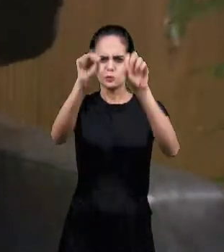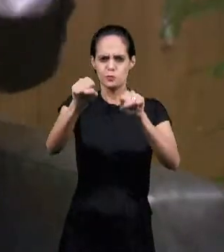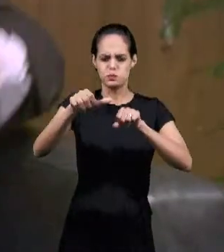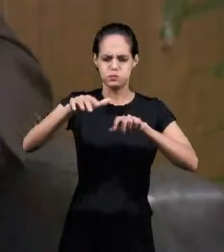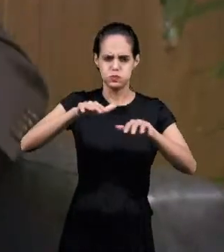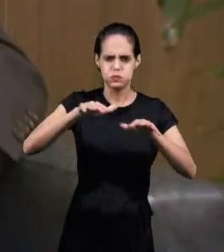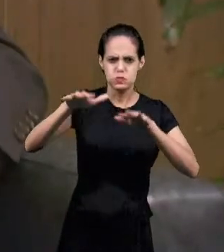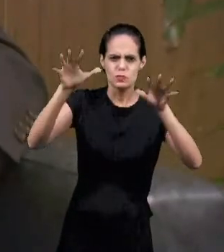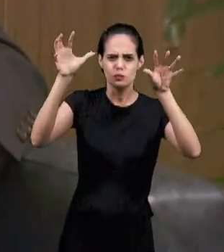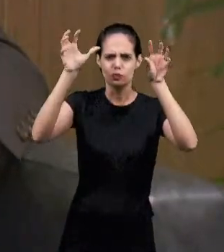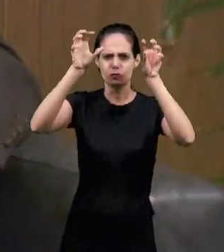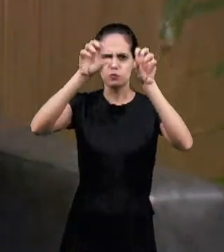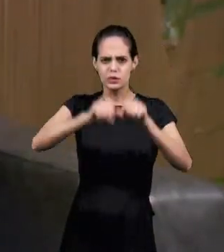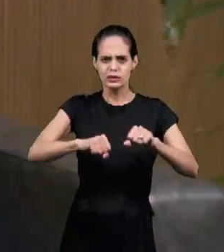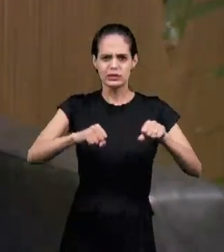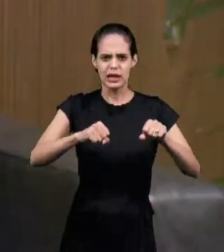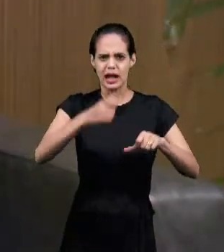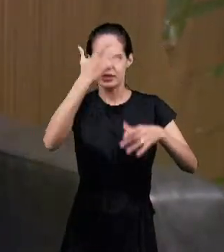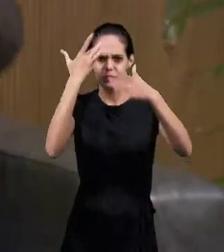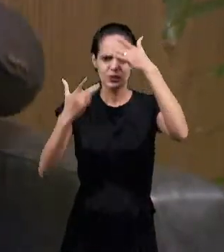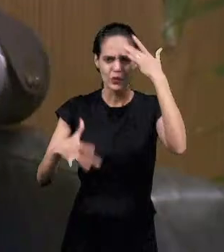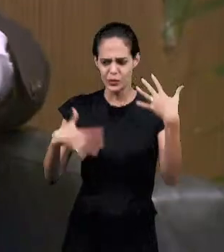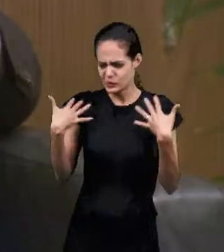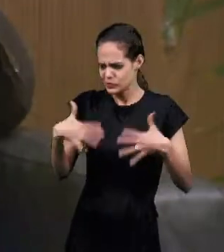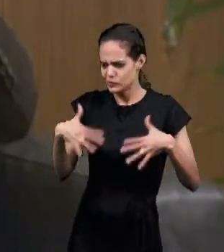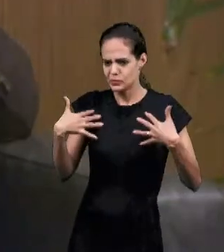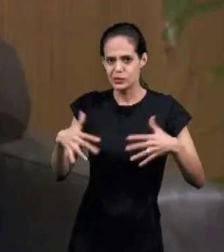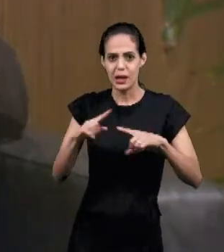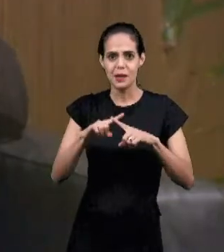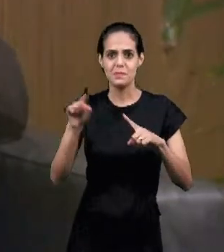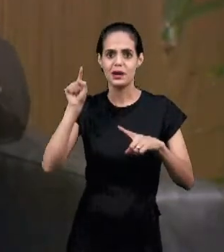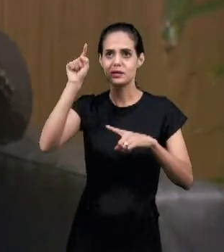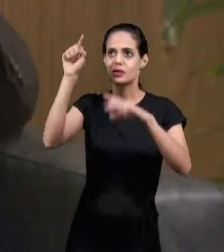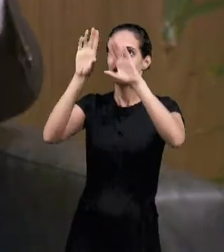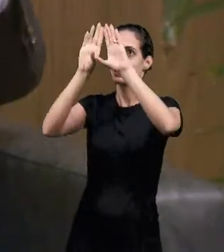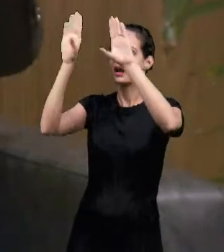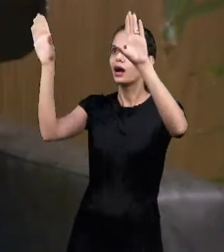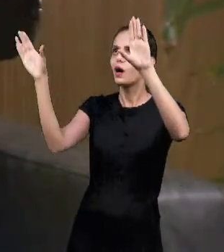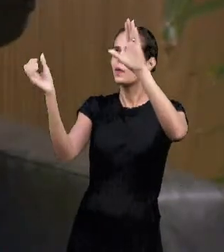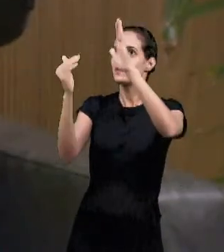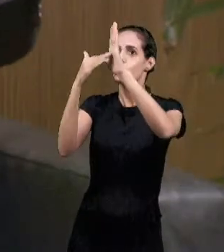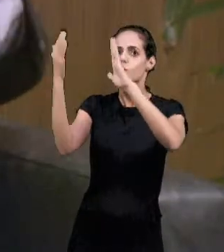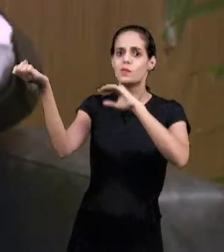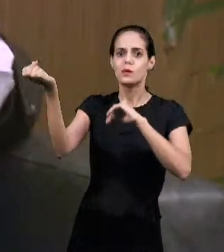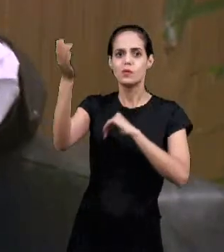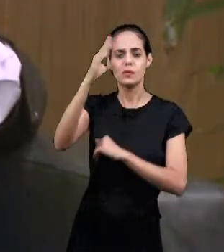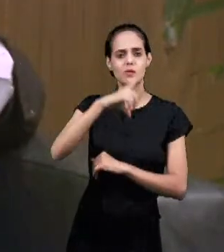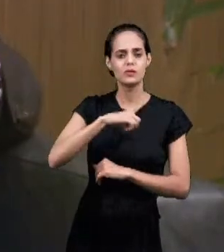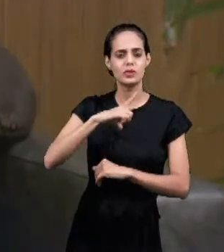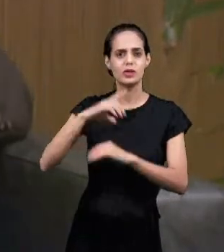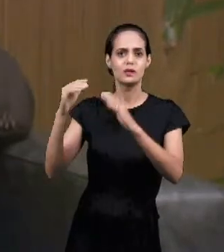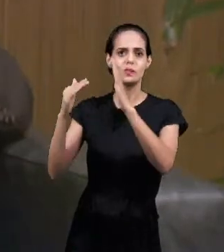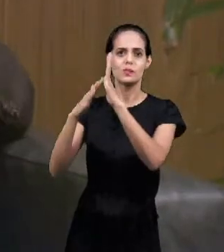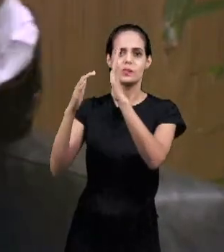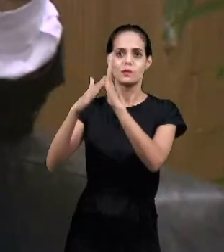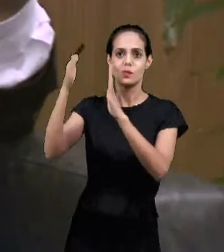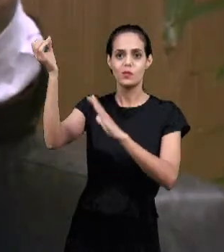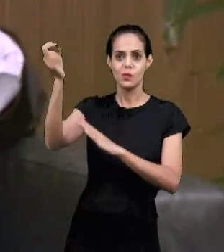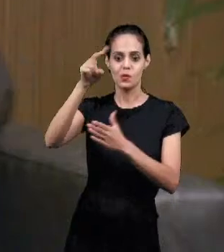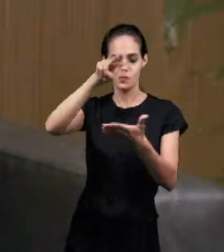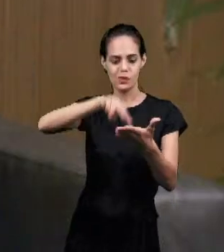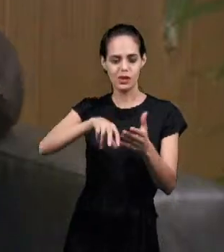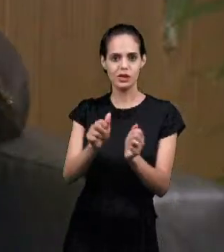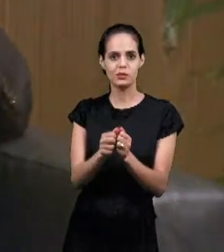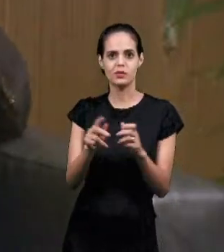escuridão, aquele pavor. Mas quando lá no céu, não, eles cantaram um hino novo. Houve um cântico, então a gente lá lê em Apocalipse, um